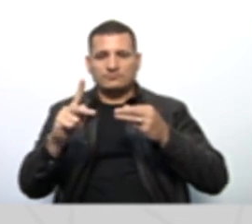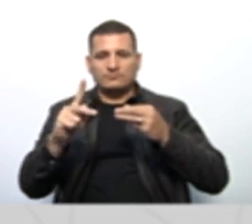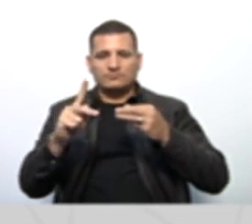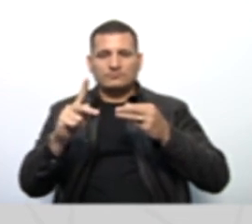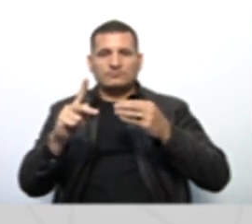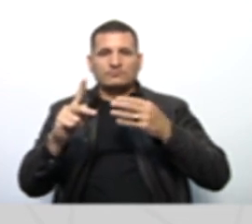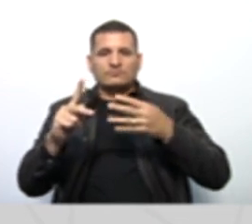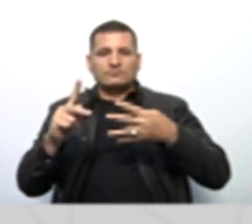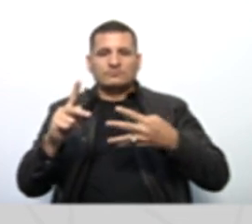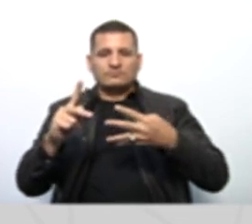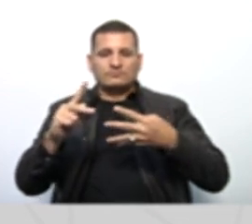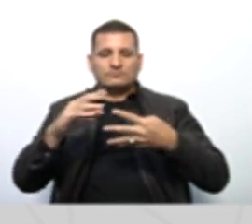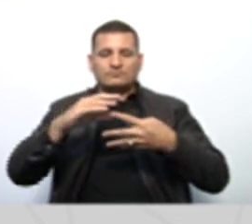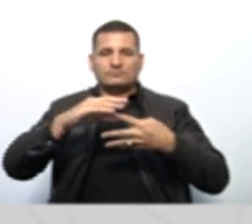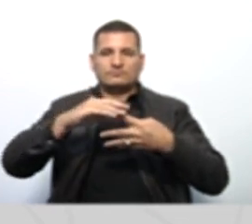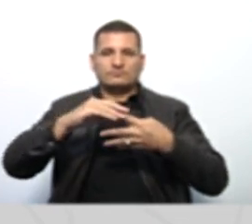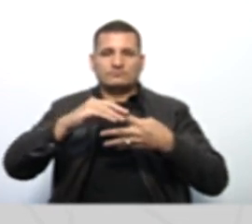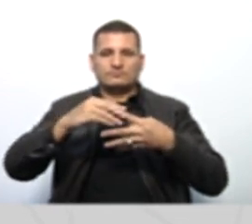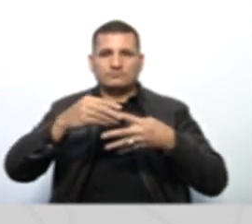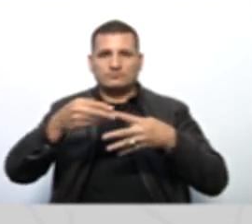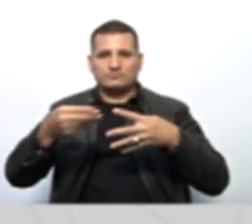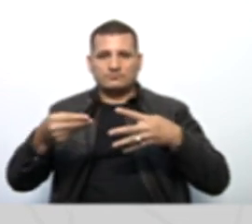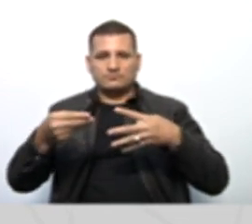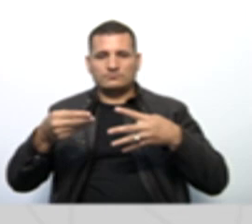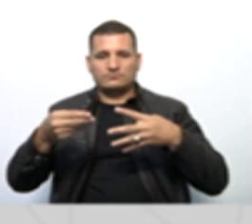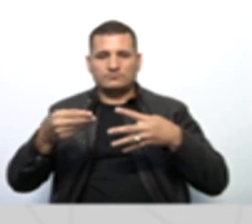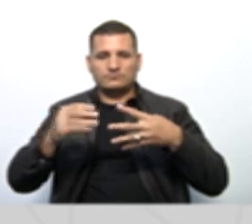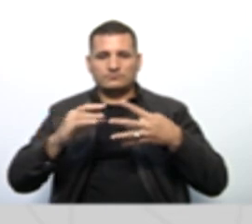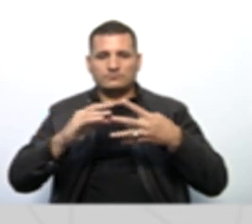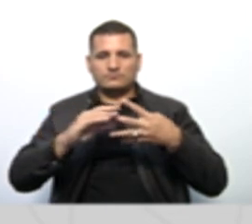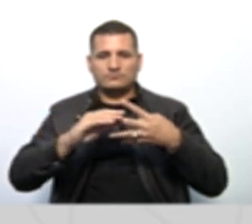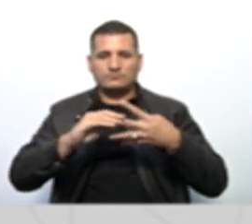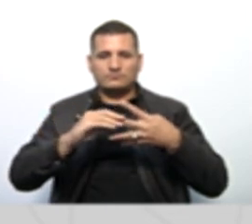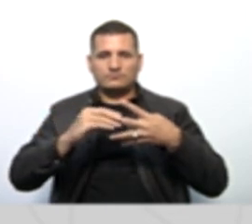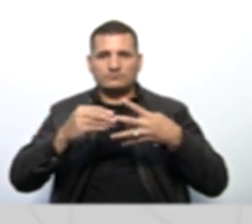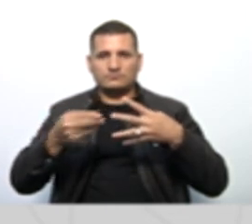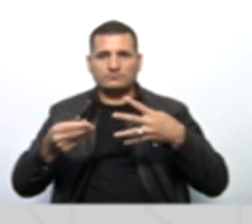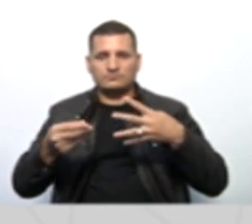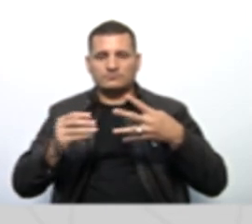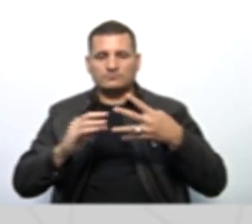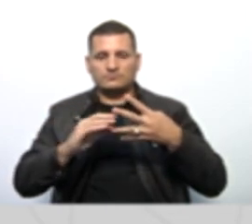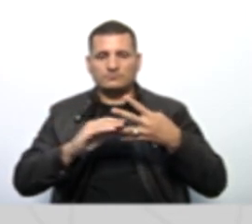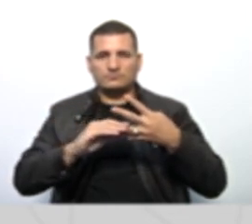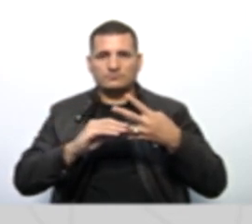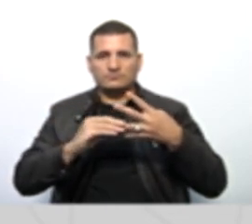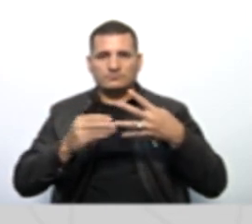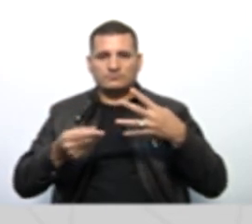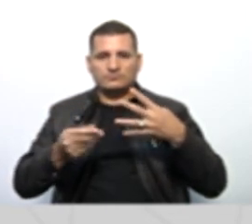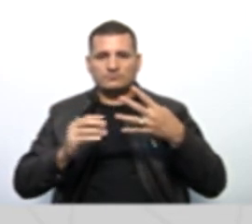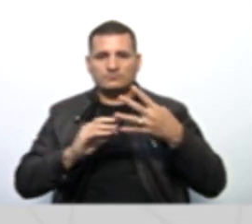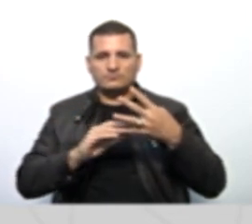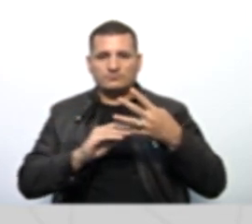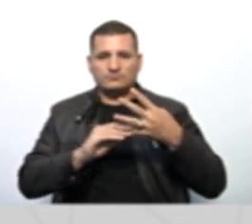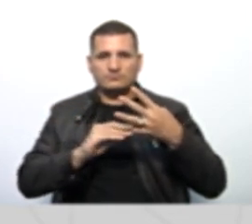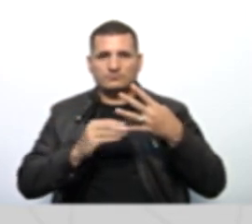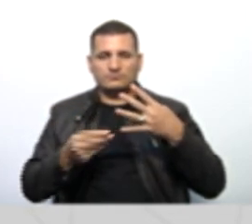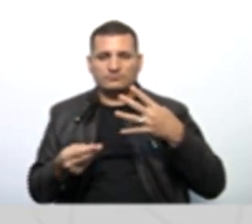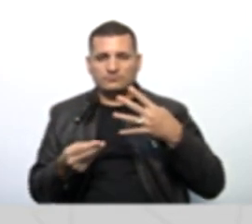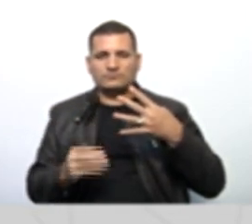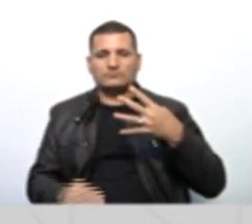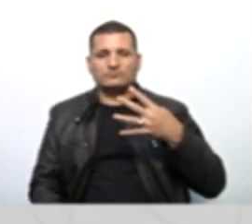a blindagem ela é feita para participar se vocês perceberam ak então existe uma blindagem nesse primeiro